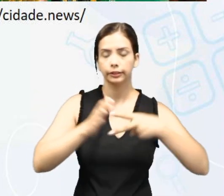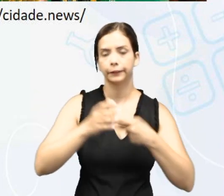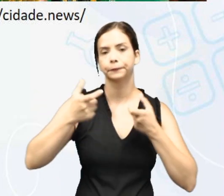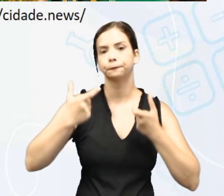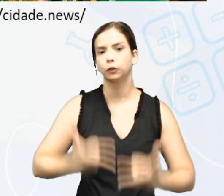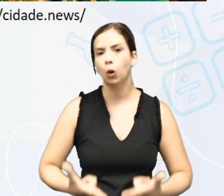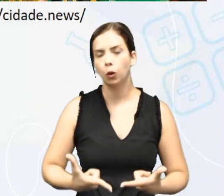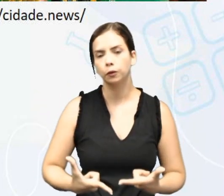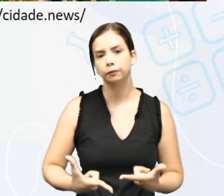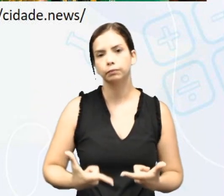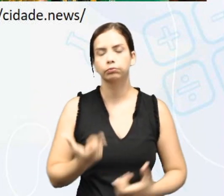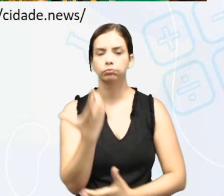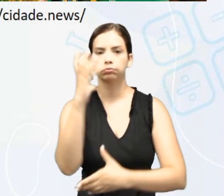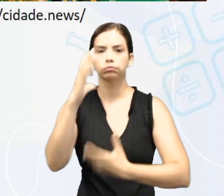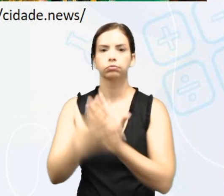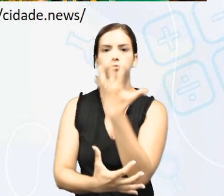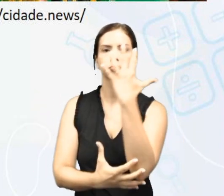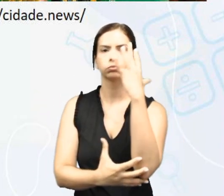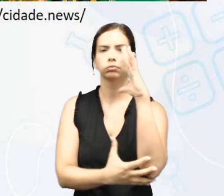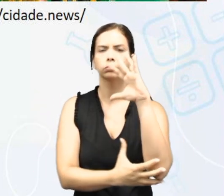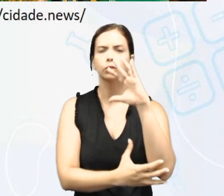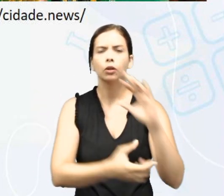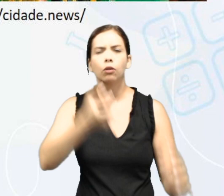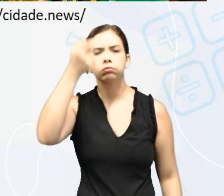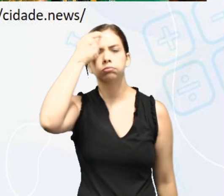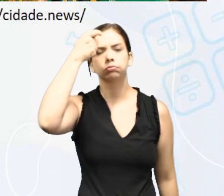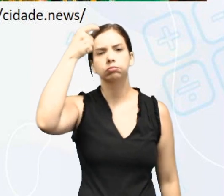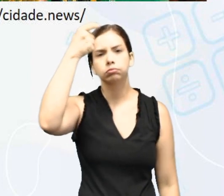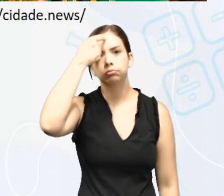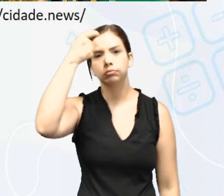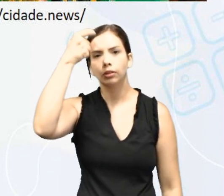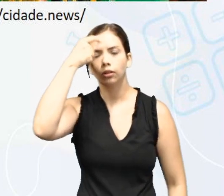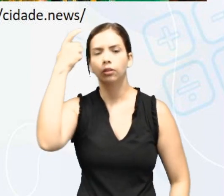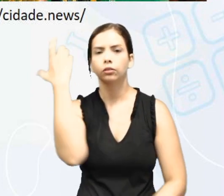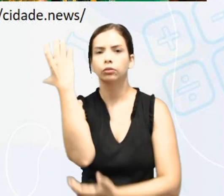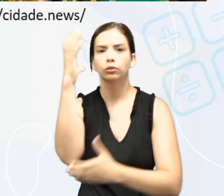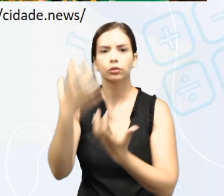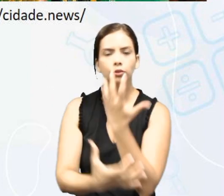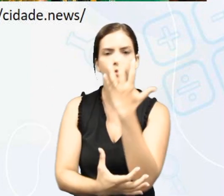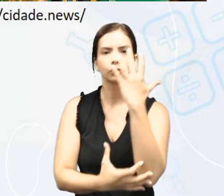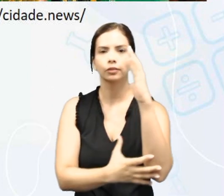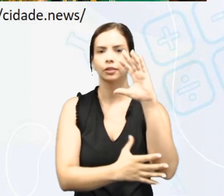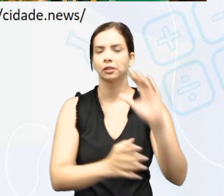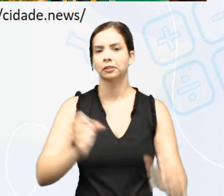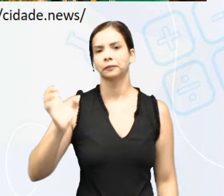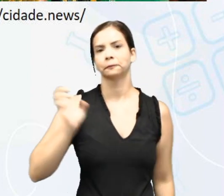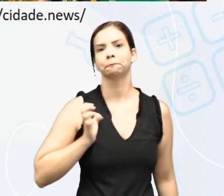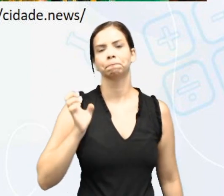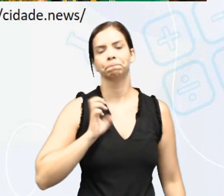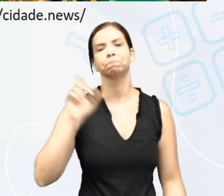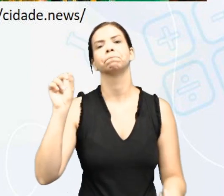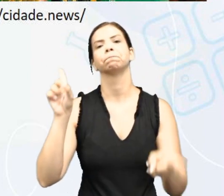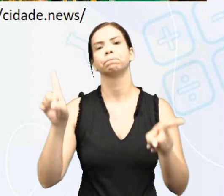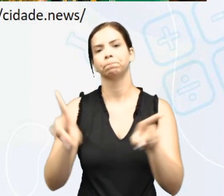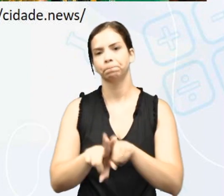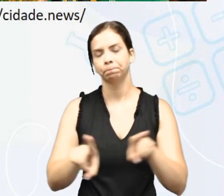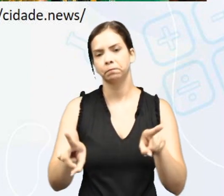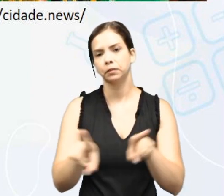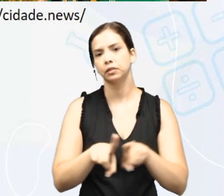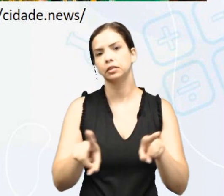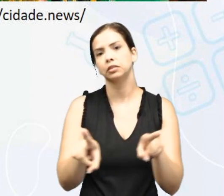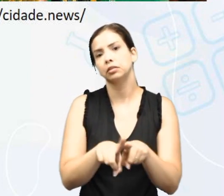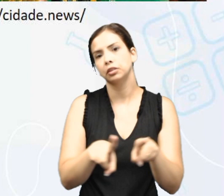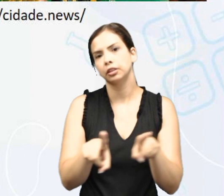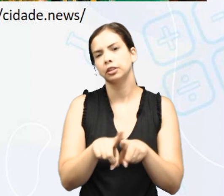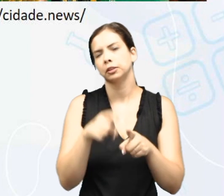sorte, natureza, consciência, né, ecológica, riqueza, mas também inexperiência